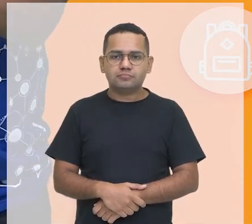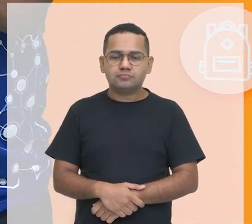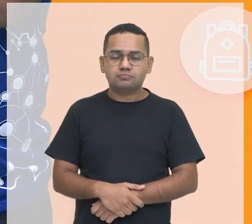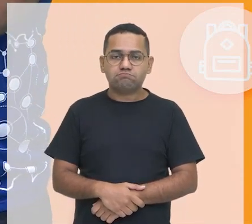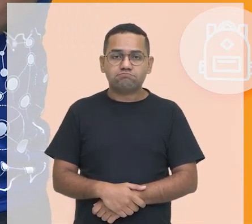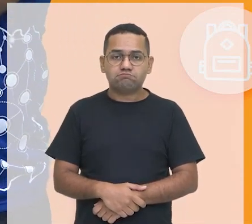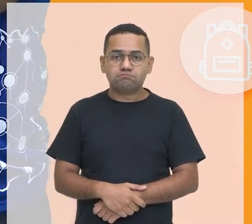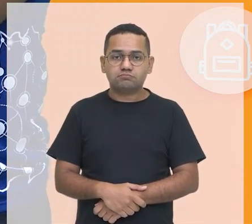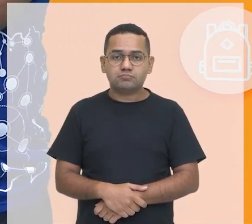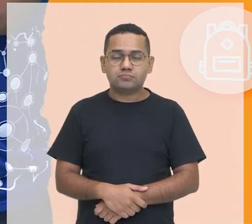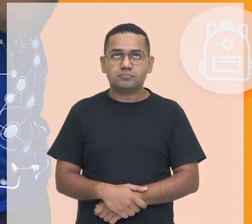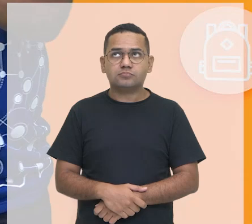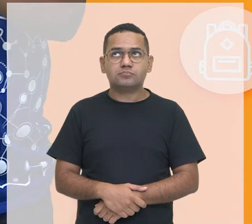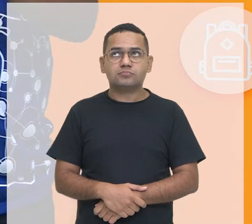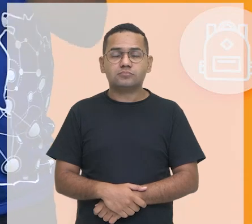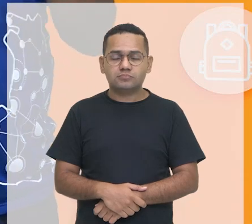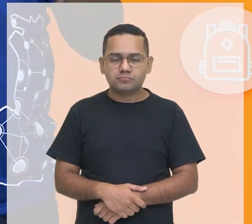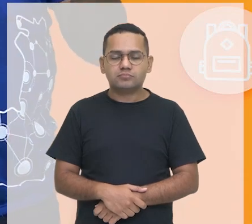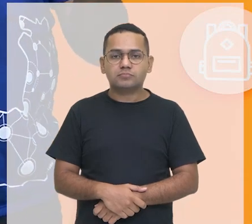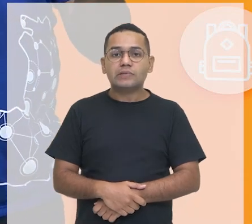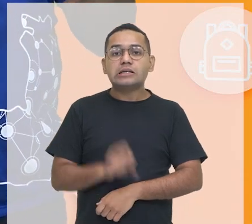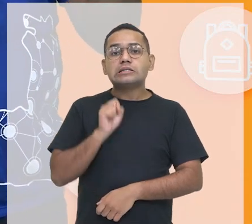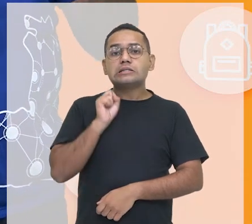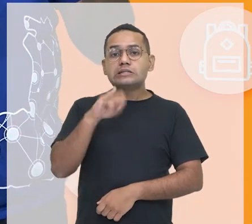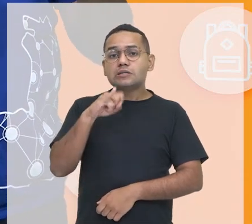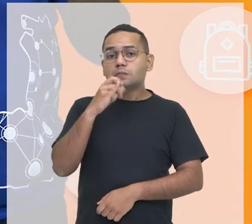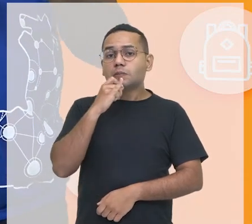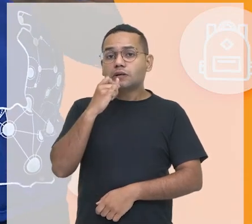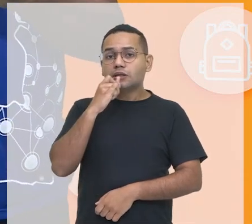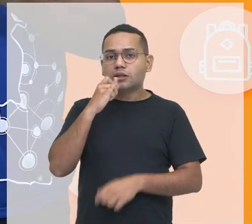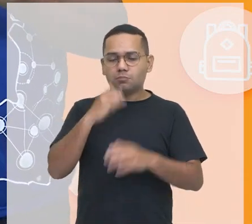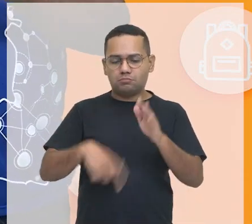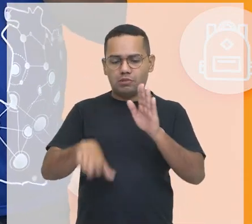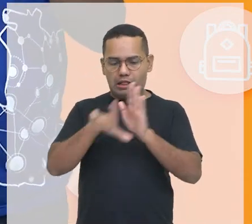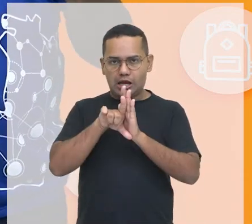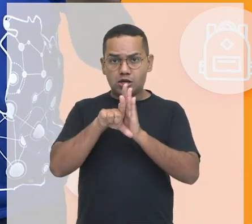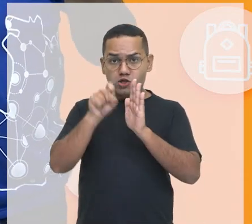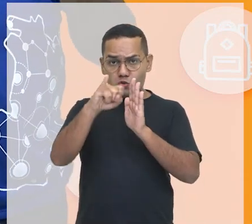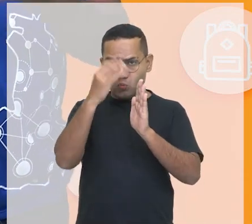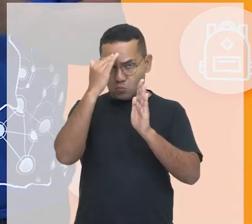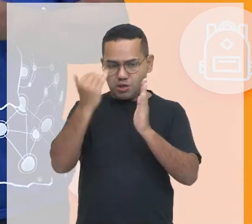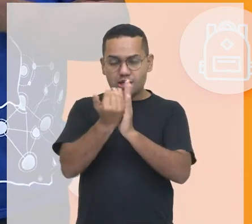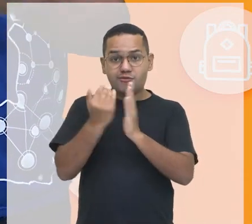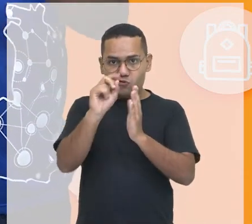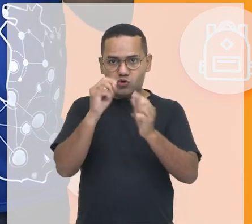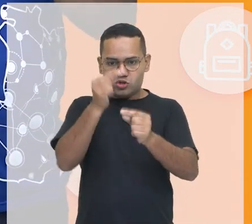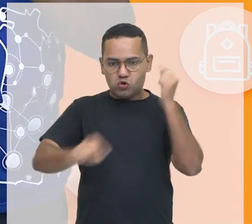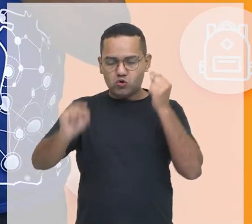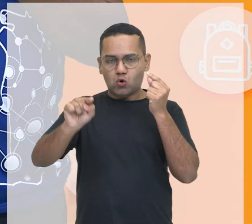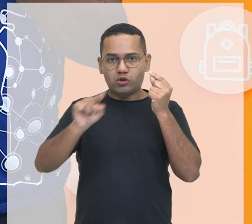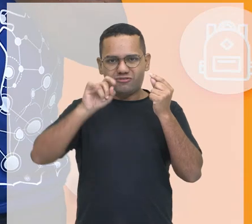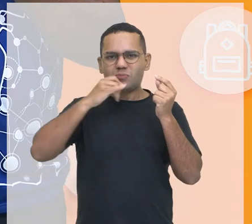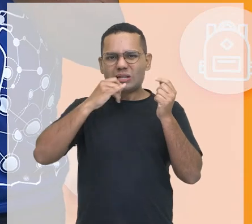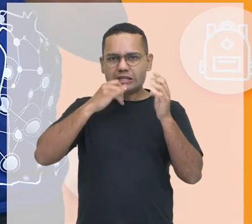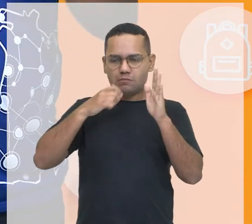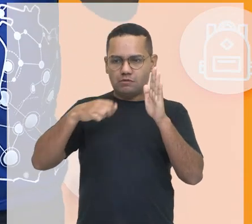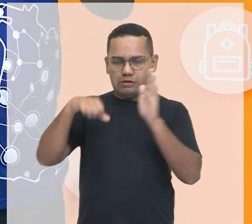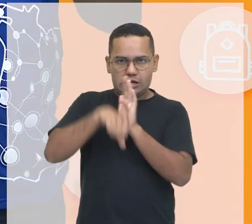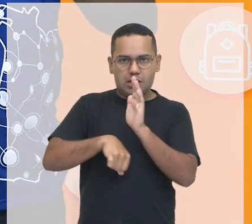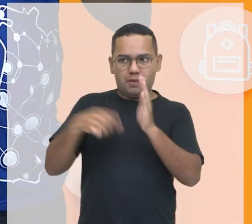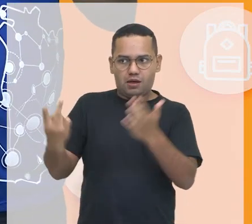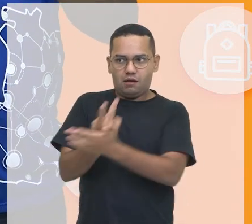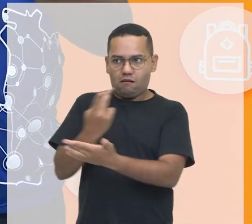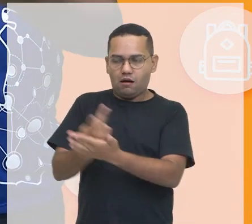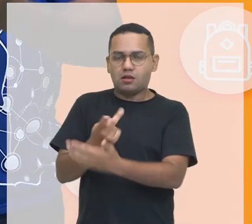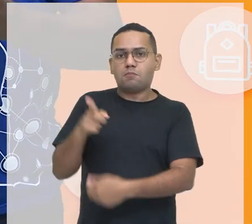punido pelo crime que fez. Para isso existem as leis, a legislação. Qualquer crime que uma pessoa, um cidadão cometa, ele